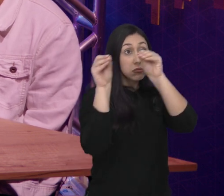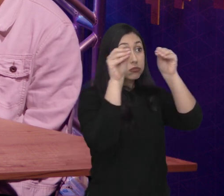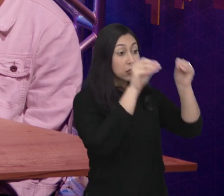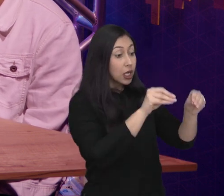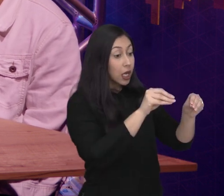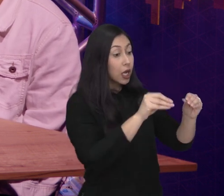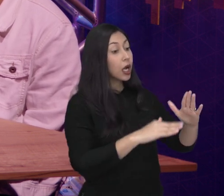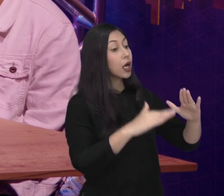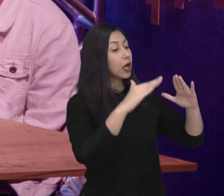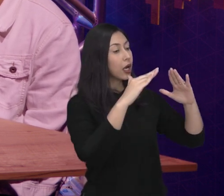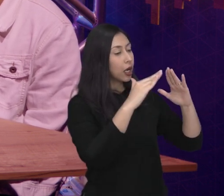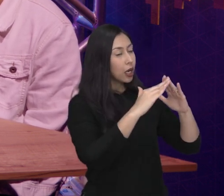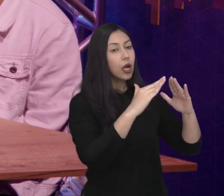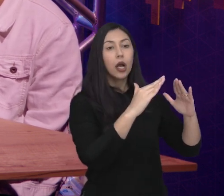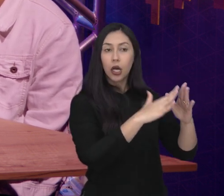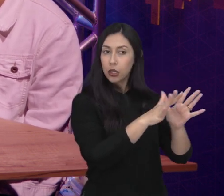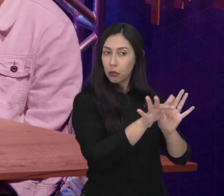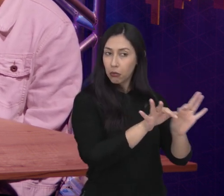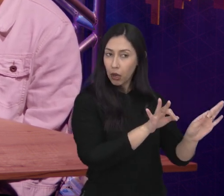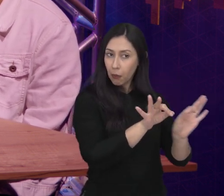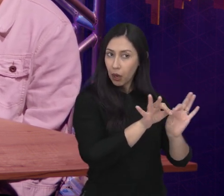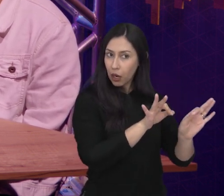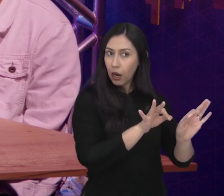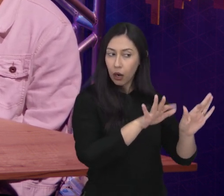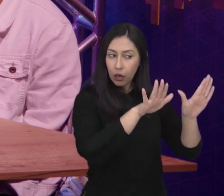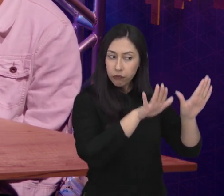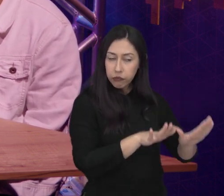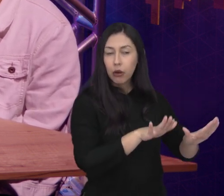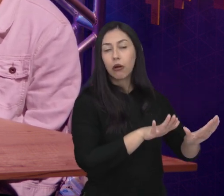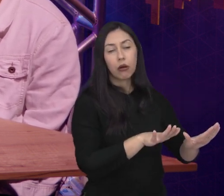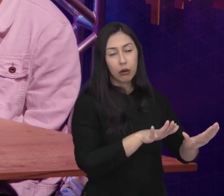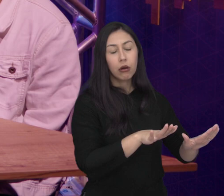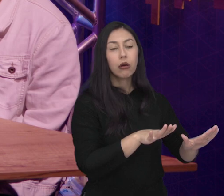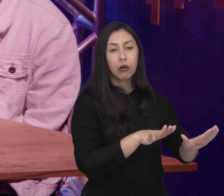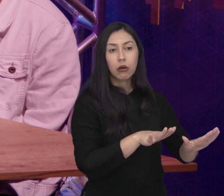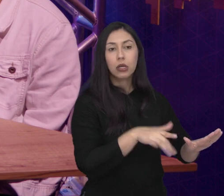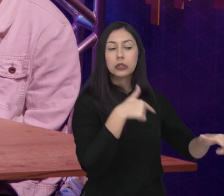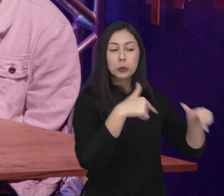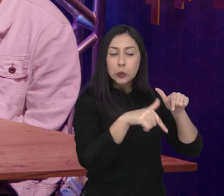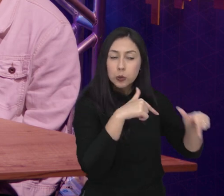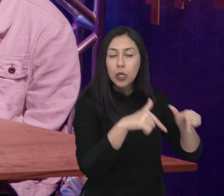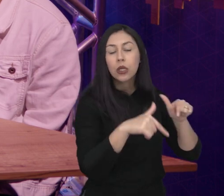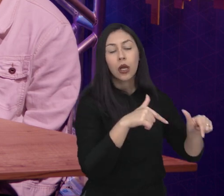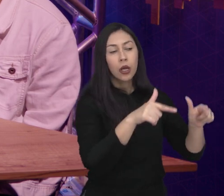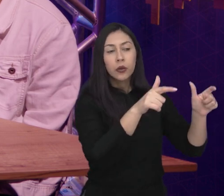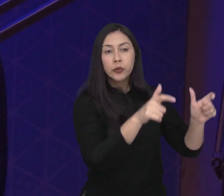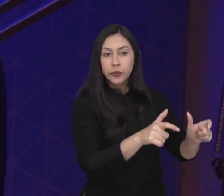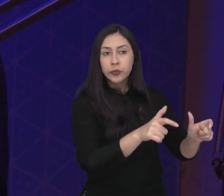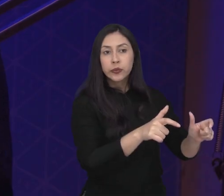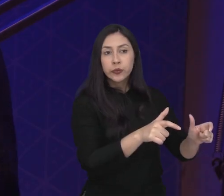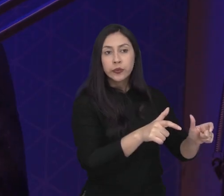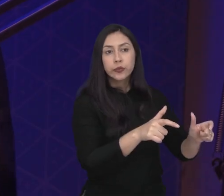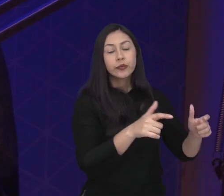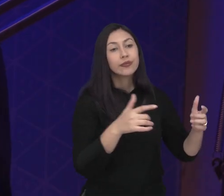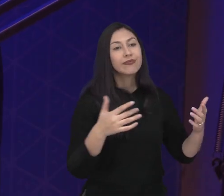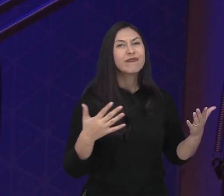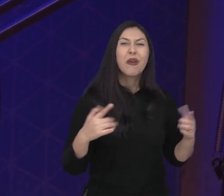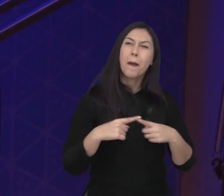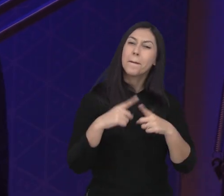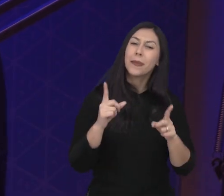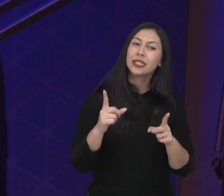o outro e realmente se estabelecer, morar naquele lugar, trabalhar naquele lugar. Na verdade, todo